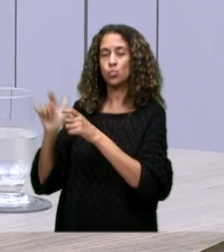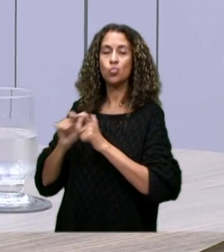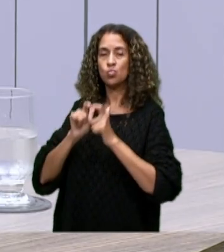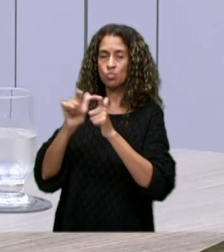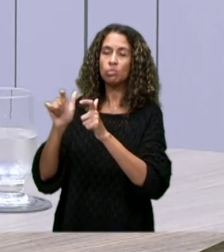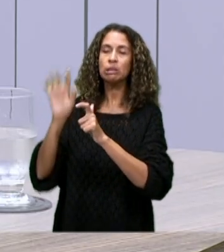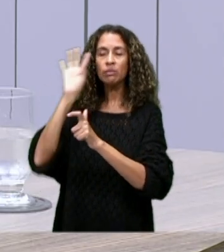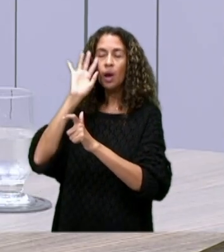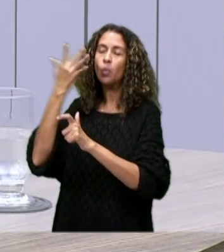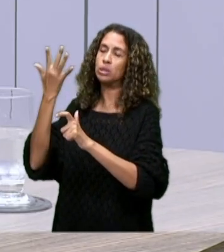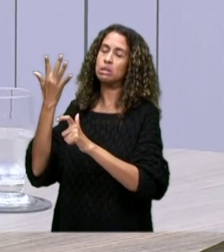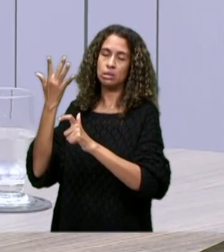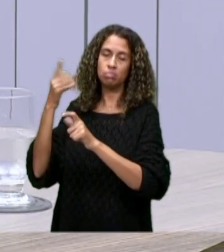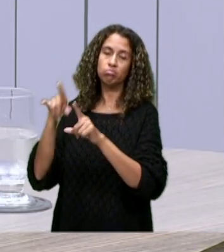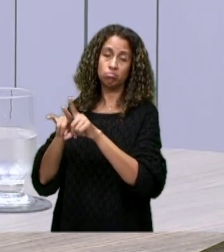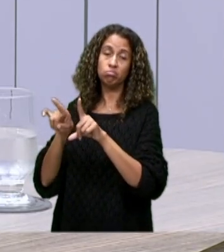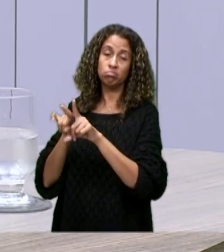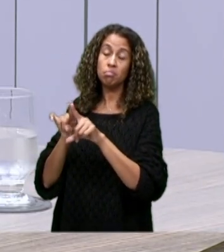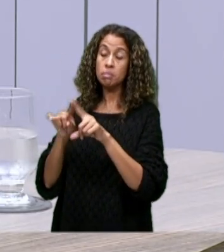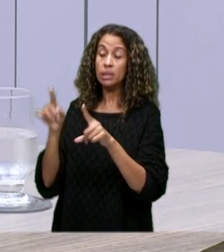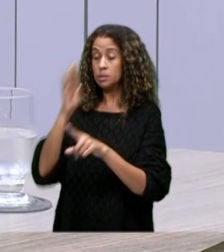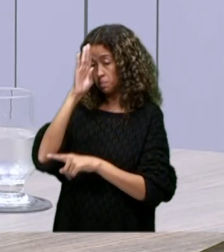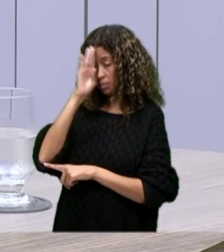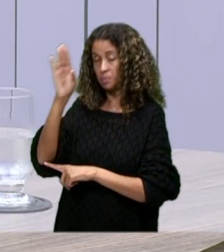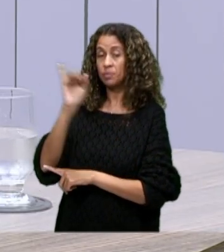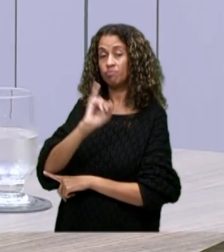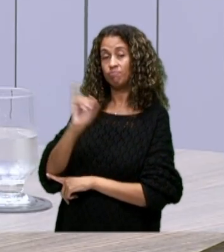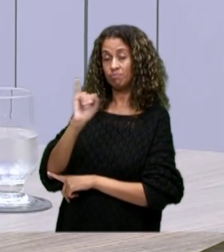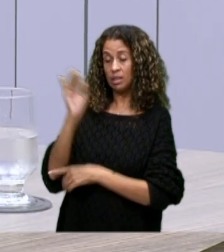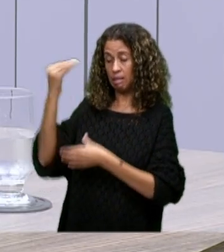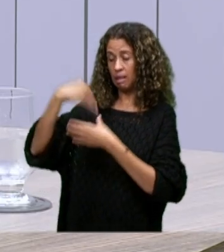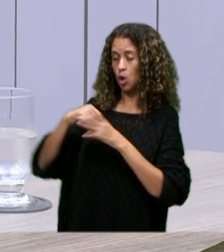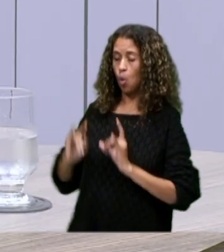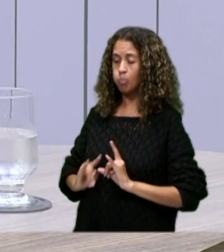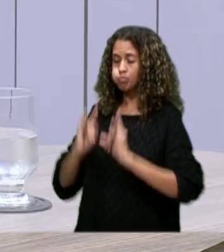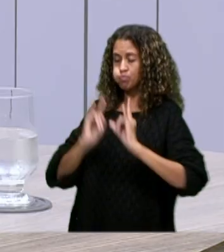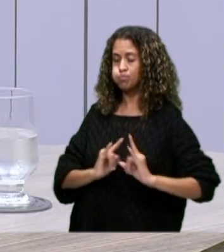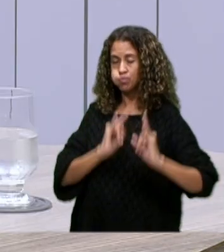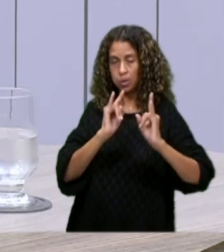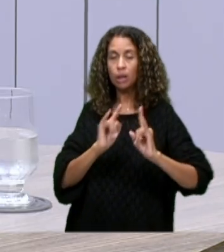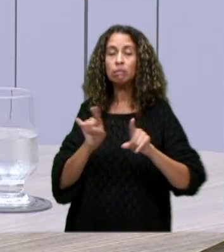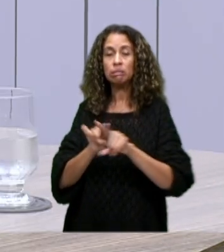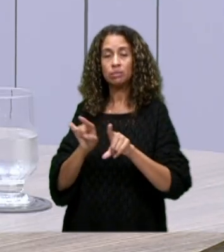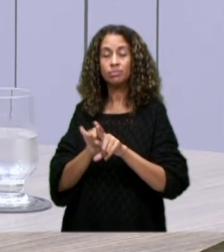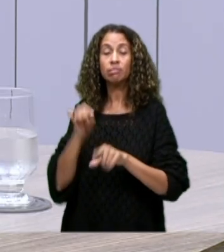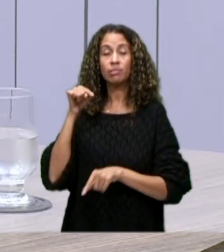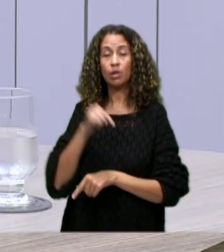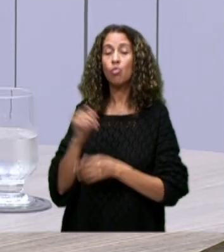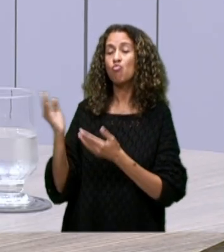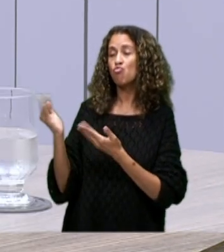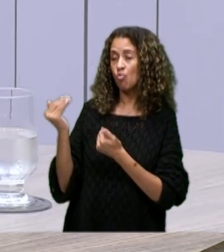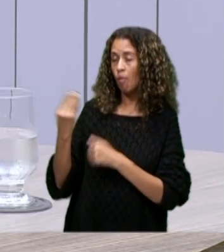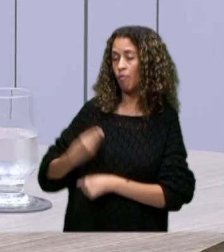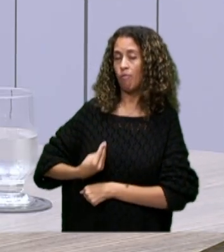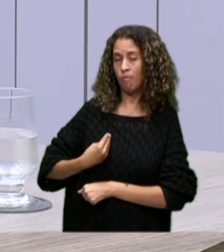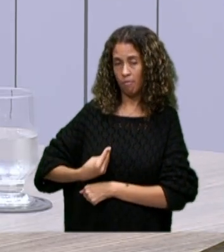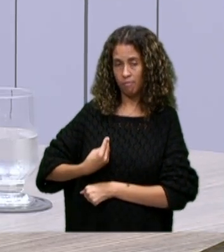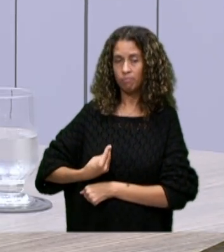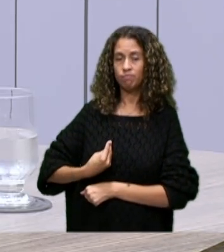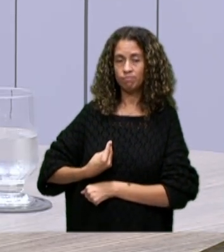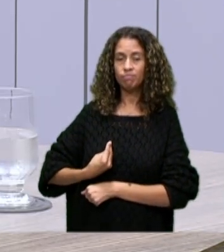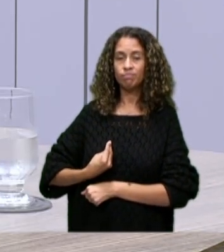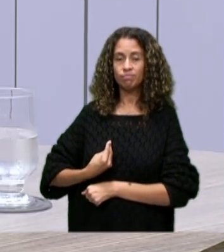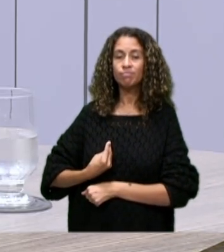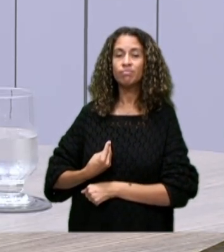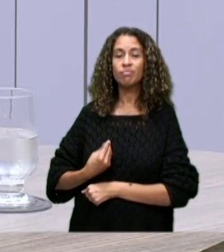certas coisas. Em Itajaí, vai para dentro de um condomínio, dentro do condomínio onde esses adolescentes moram, e a história